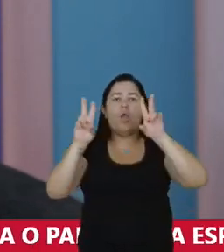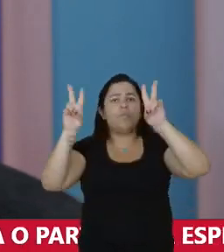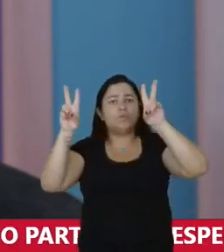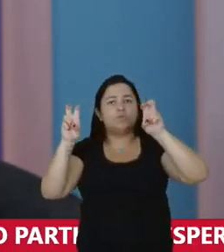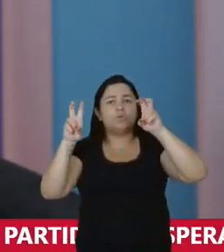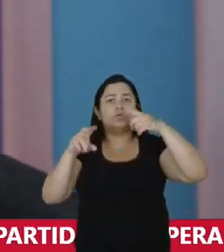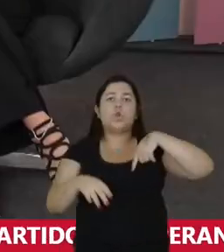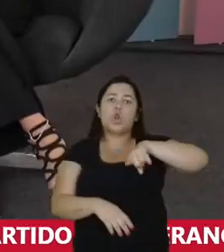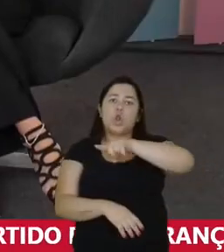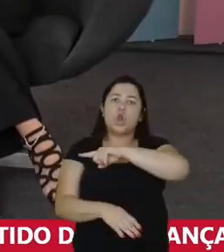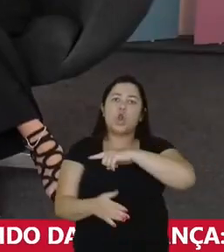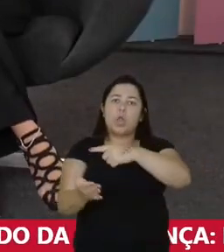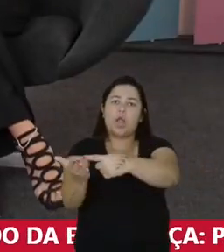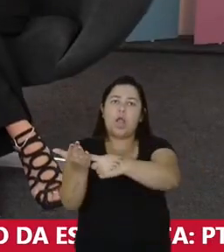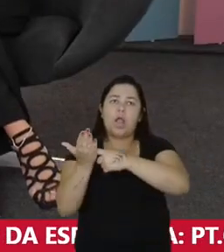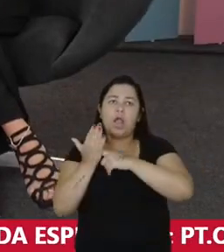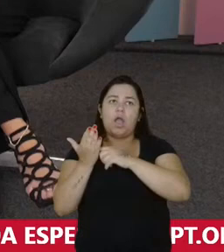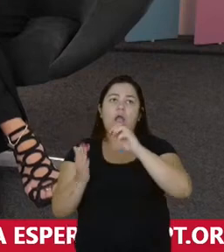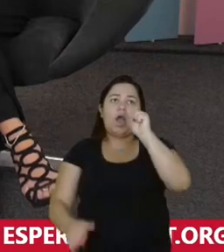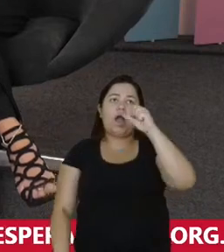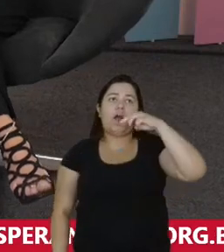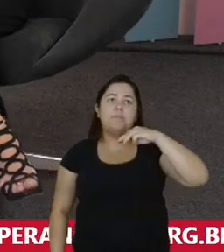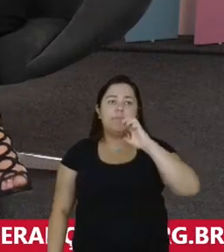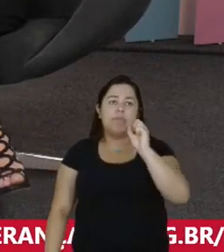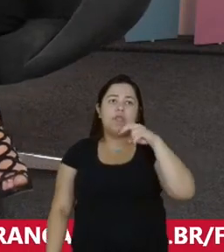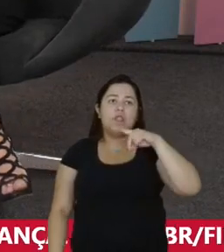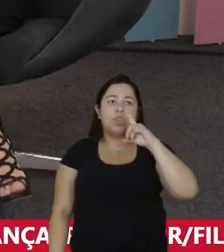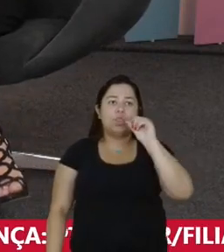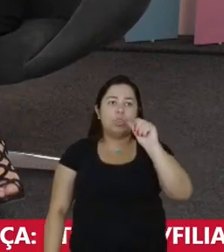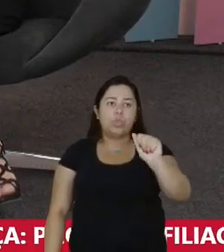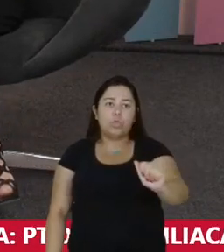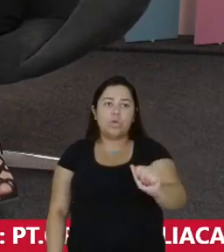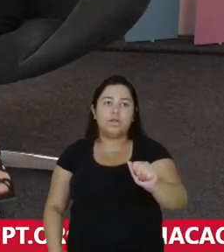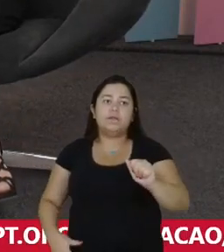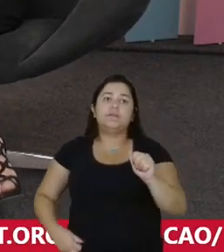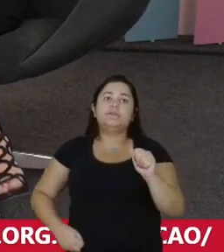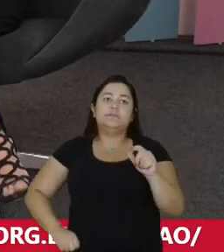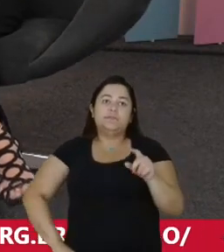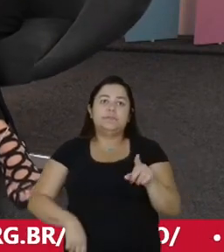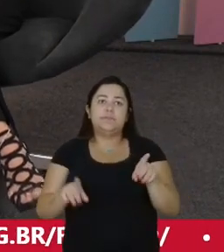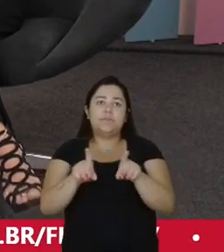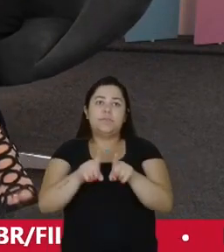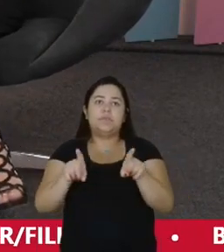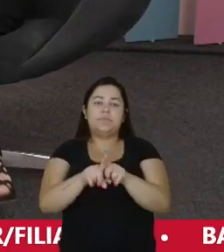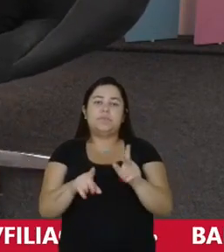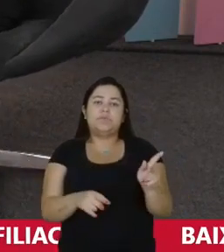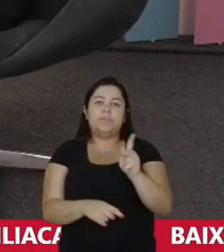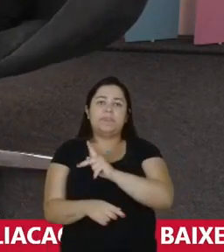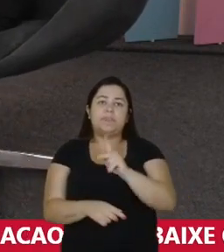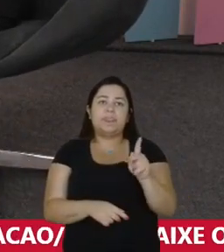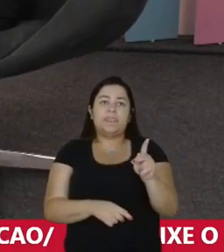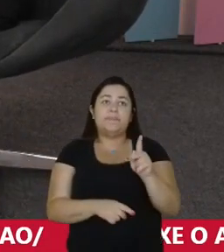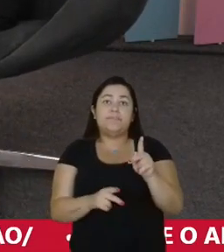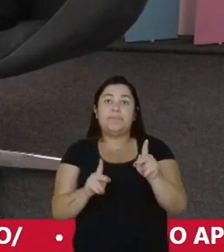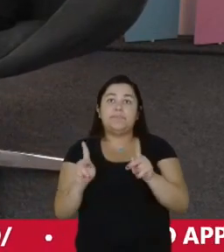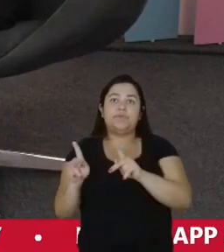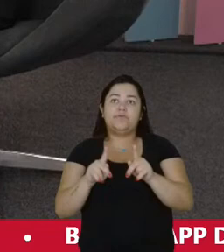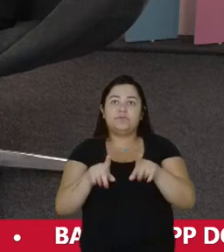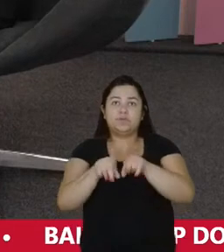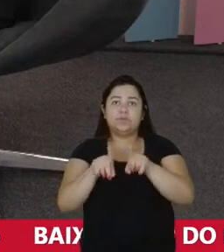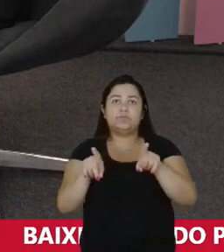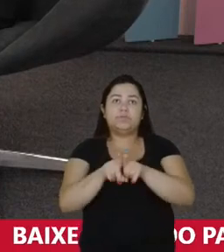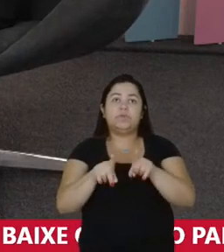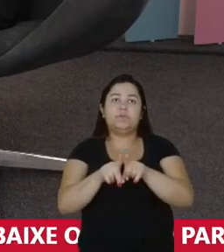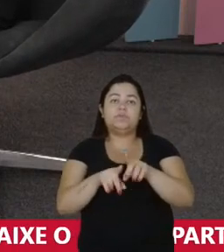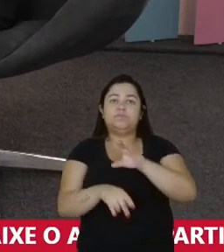tema, nós convidamos Amêndoa Vilardi, que é professora ecossocialista, chefe de cozinha, e